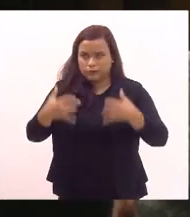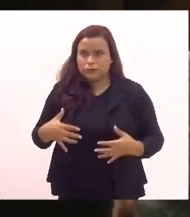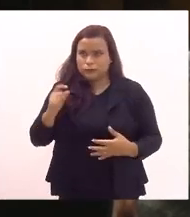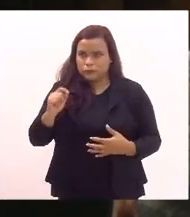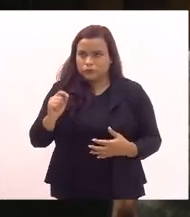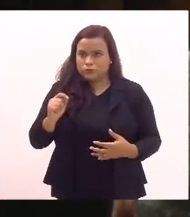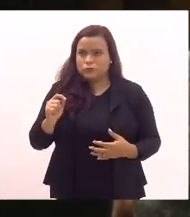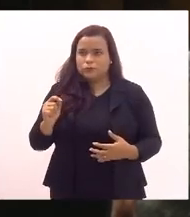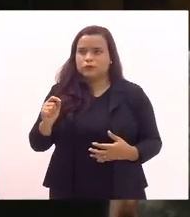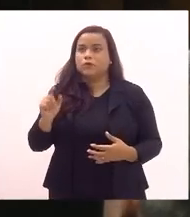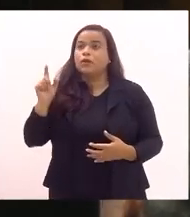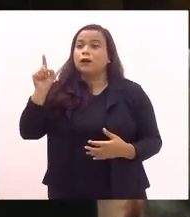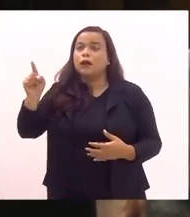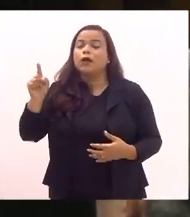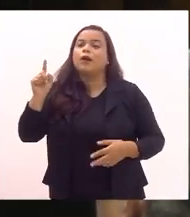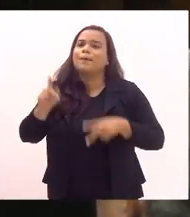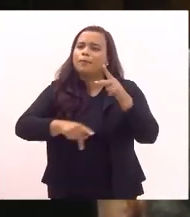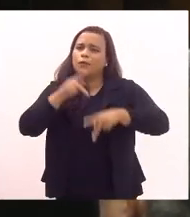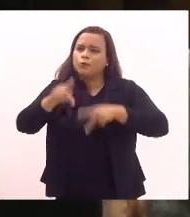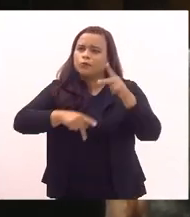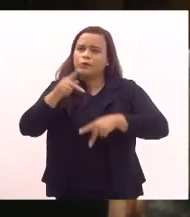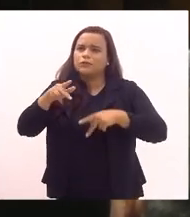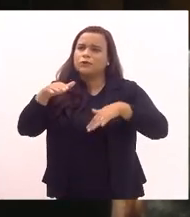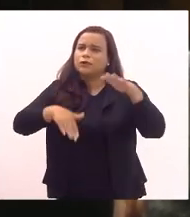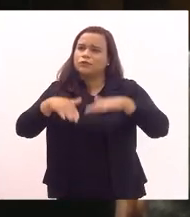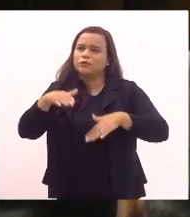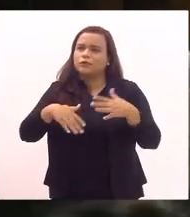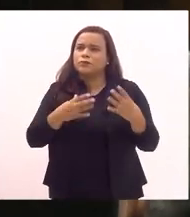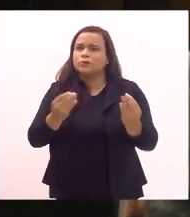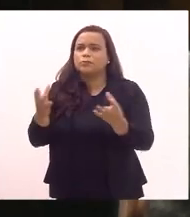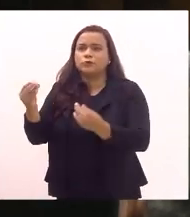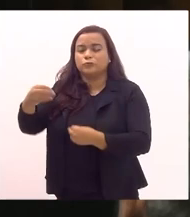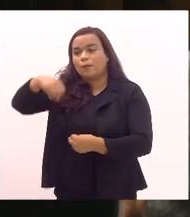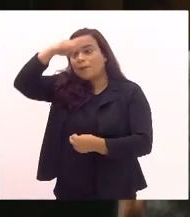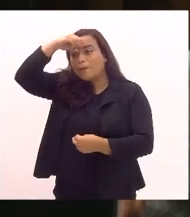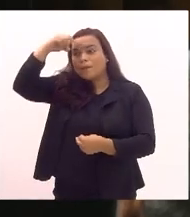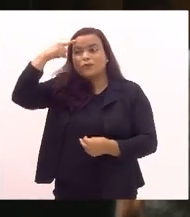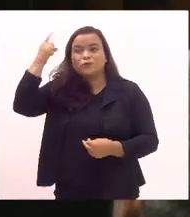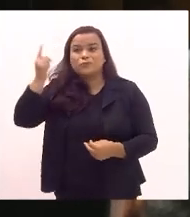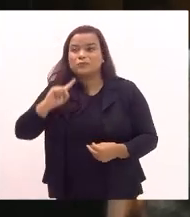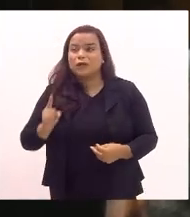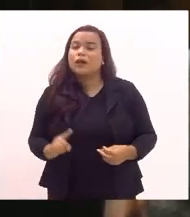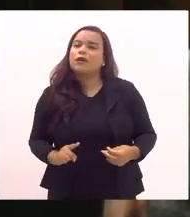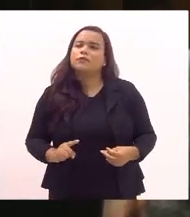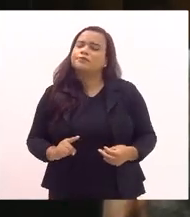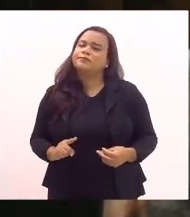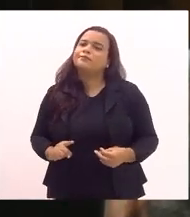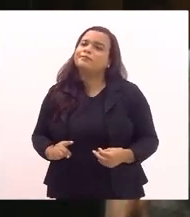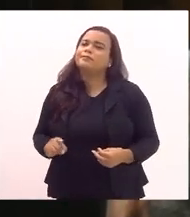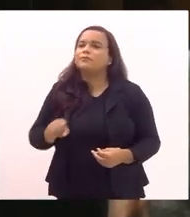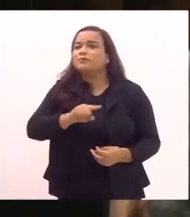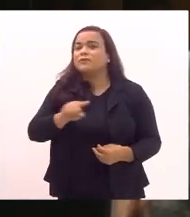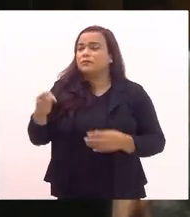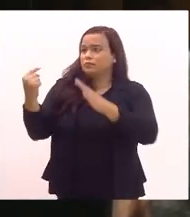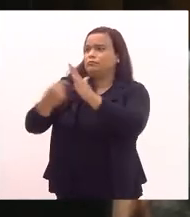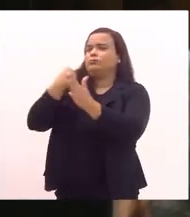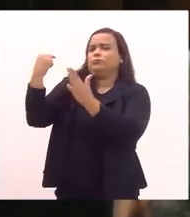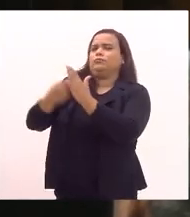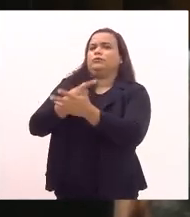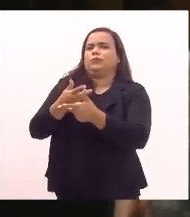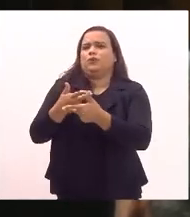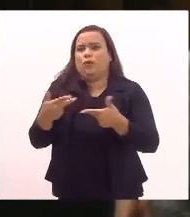muita das vezes a população talvez muitos por falta de informação e de conhecimento acaba questionando